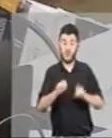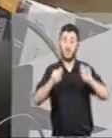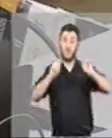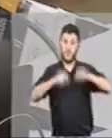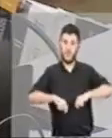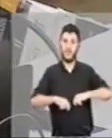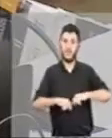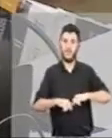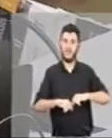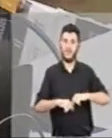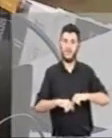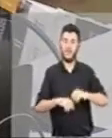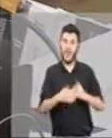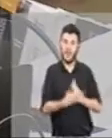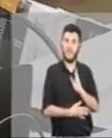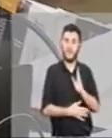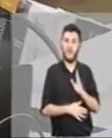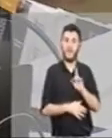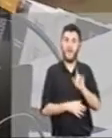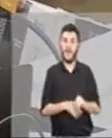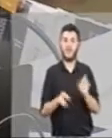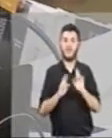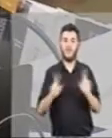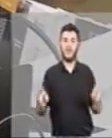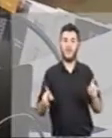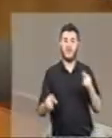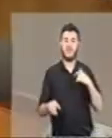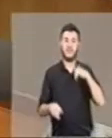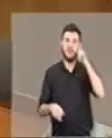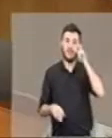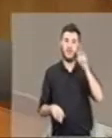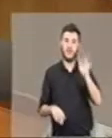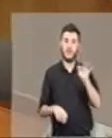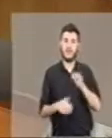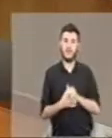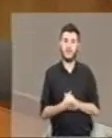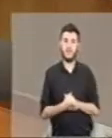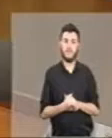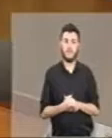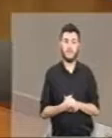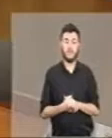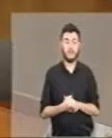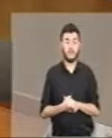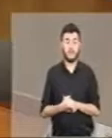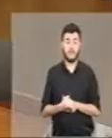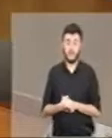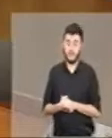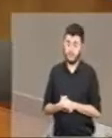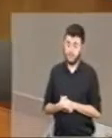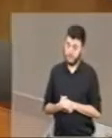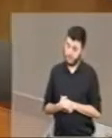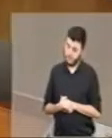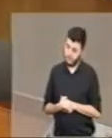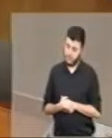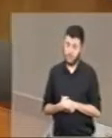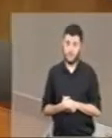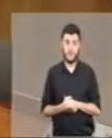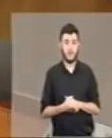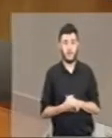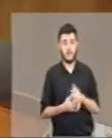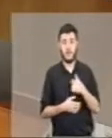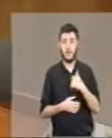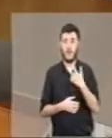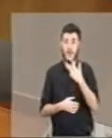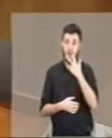com o ministro Edson Fachin. Veja, eu acho que as autoridades investigadas